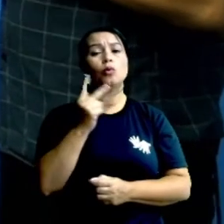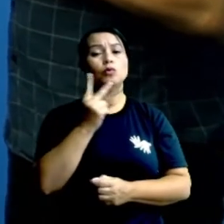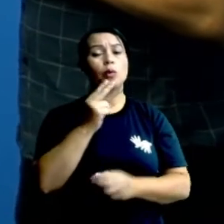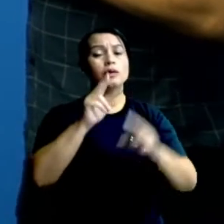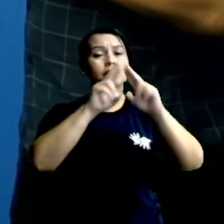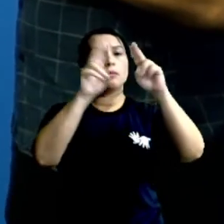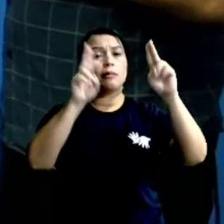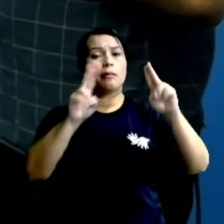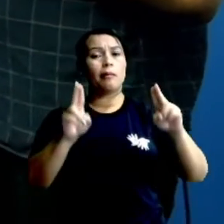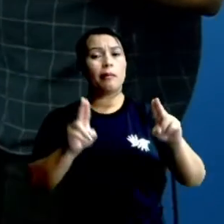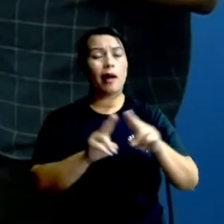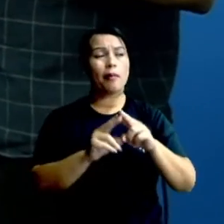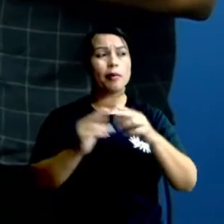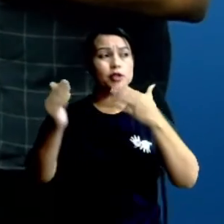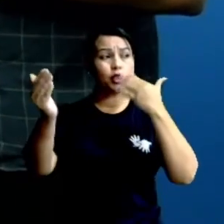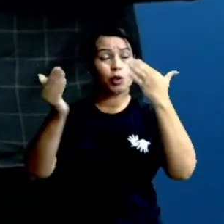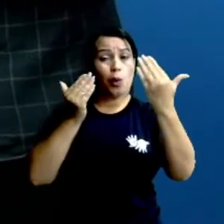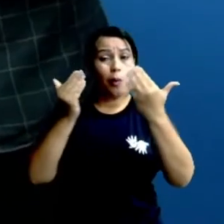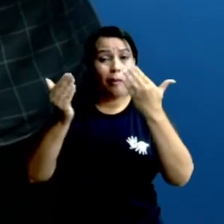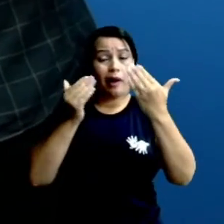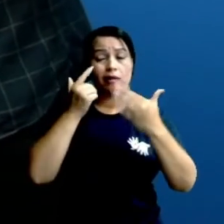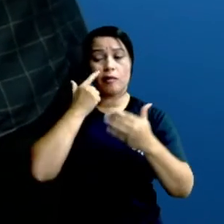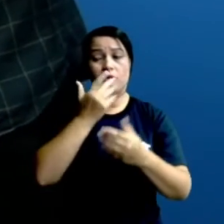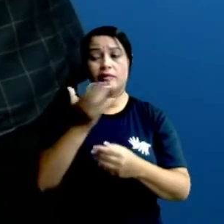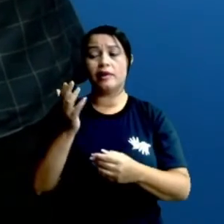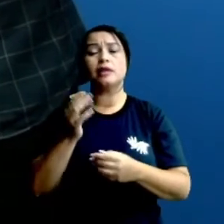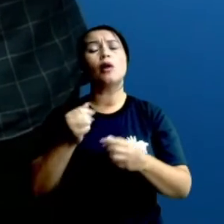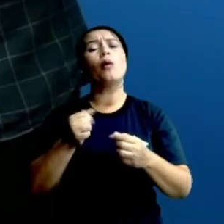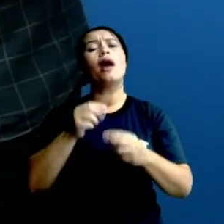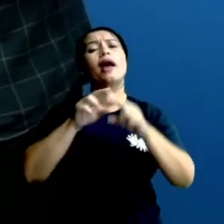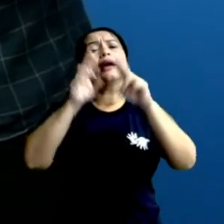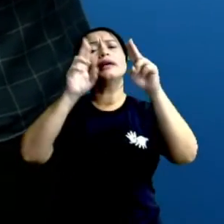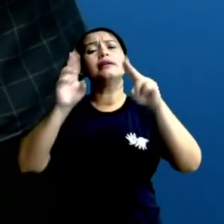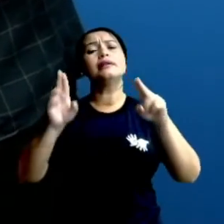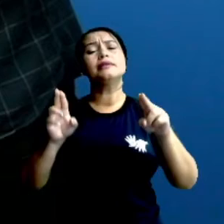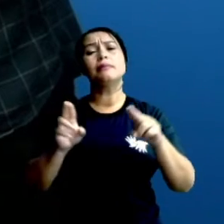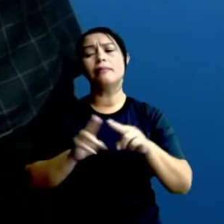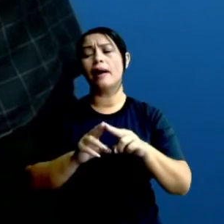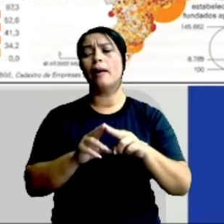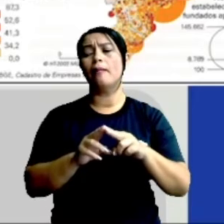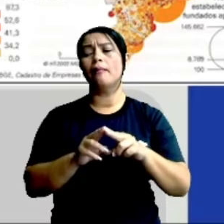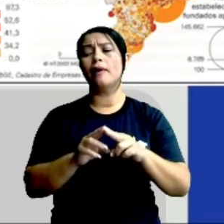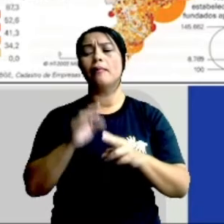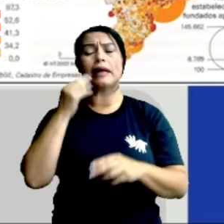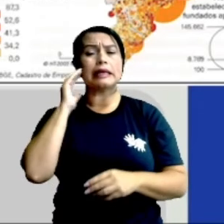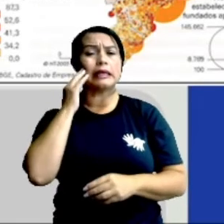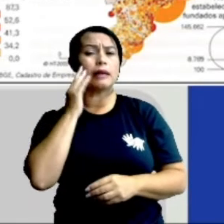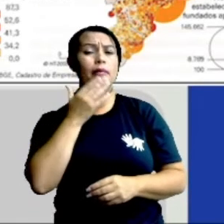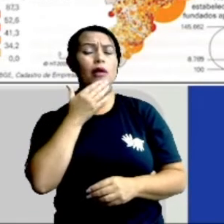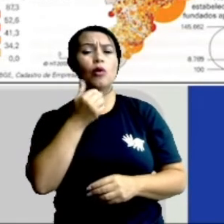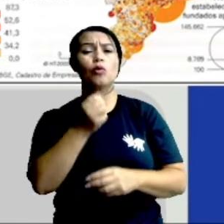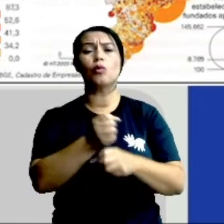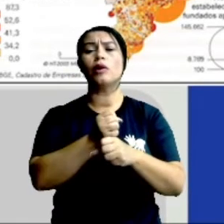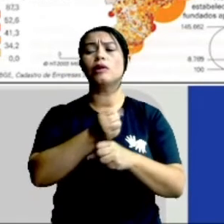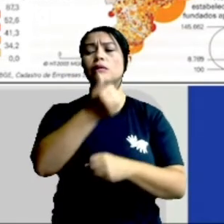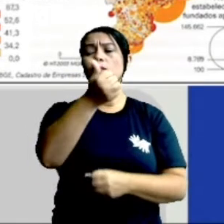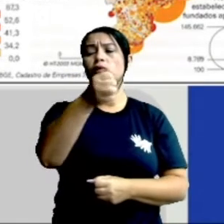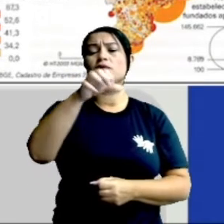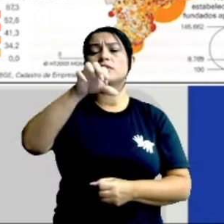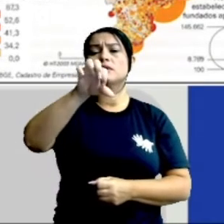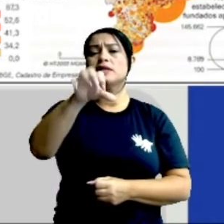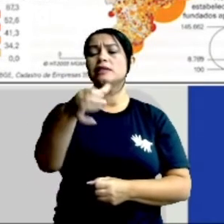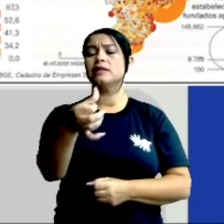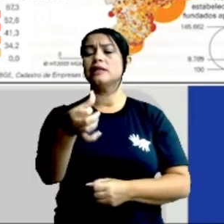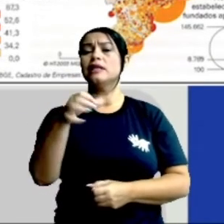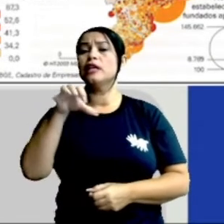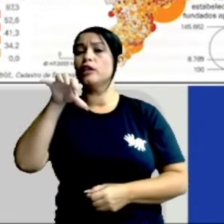para a gente comparar, né, dois momentos importantes. Então, veja, esse mapa, embora pequeno, mas dá para a gente ter uma noçãozinha, ele é de 1969.